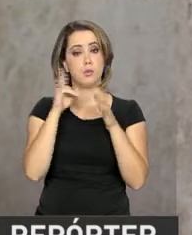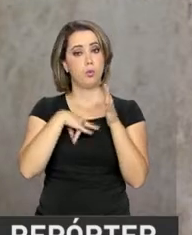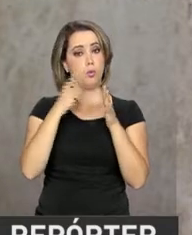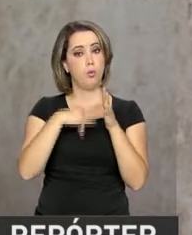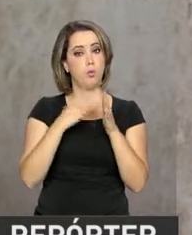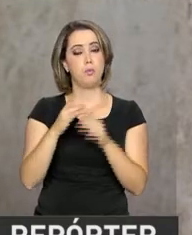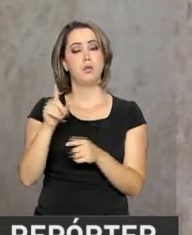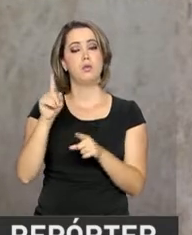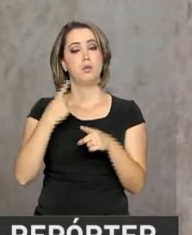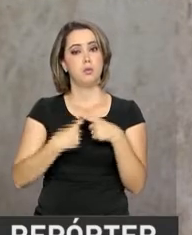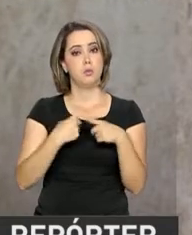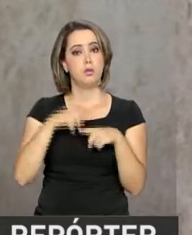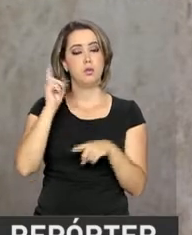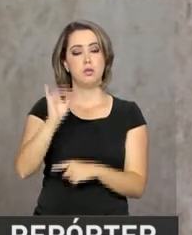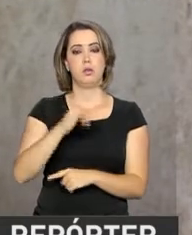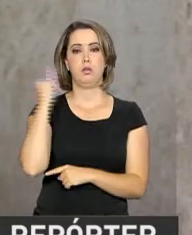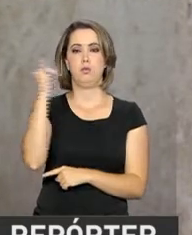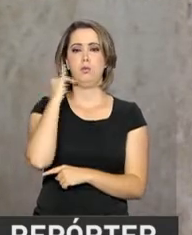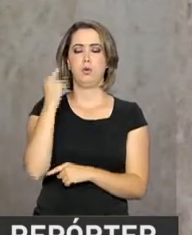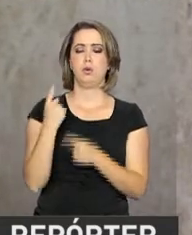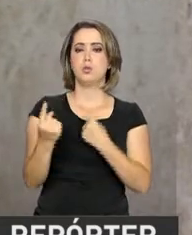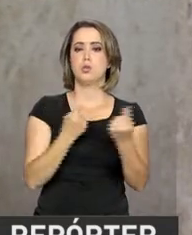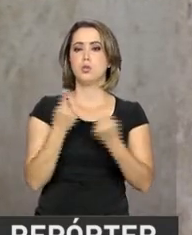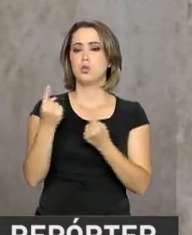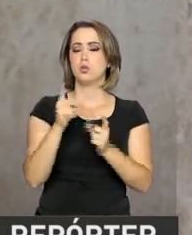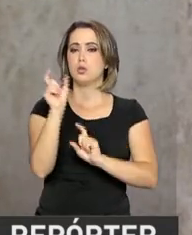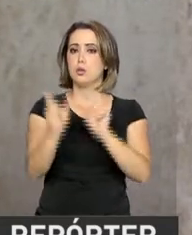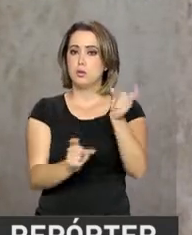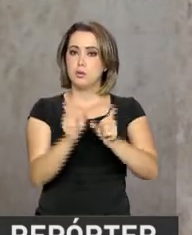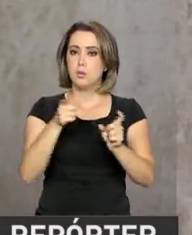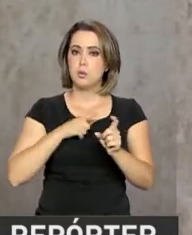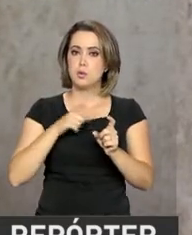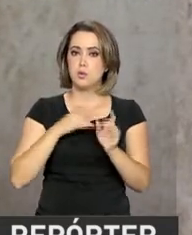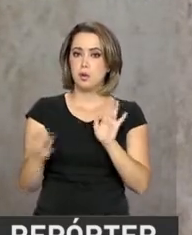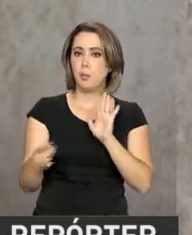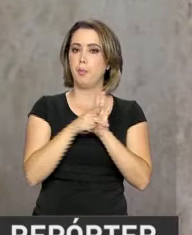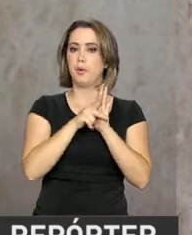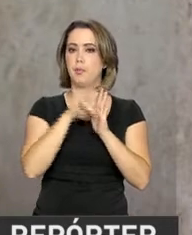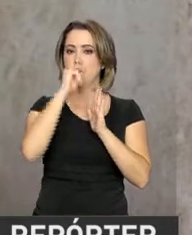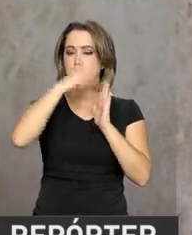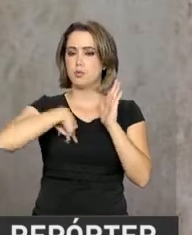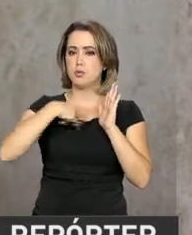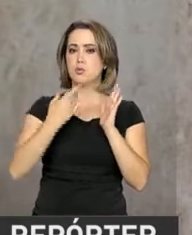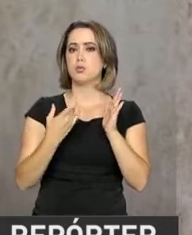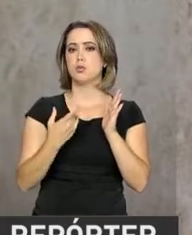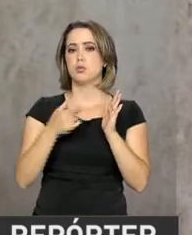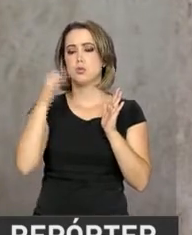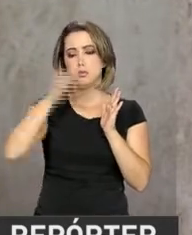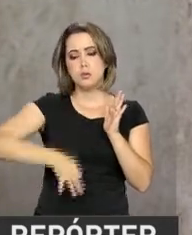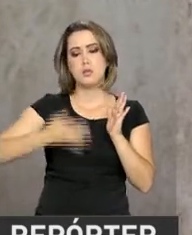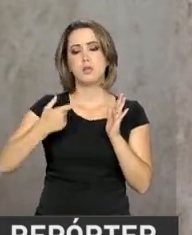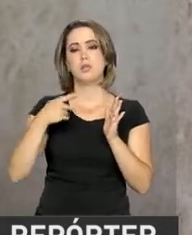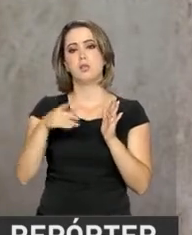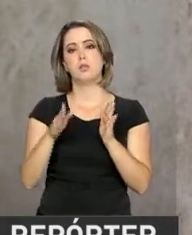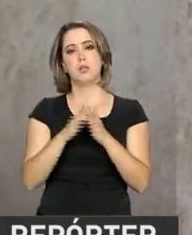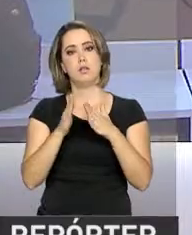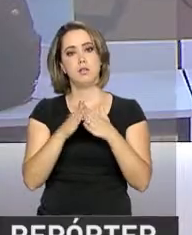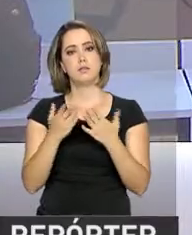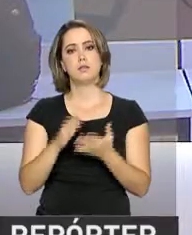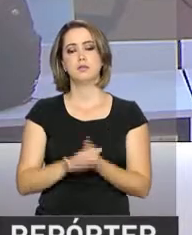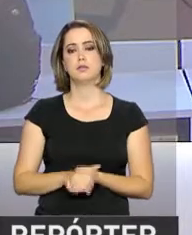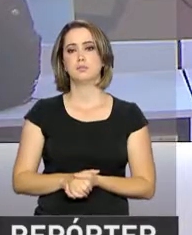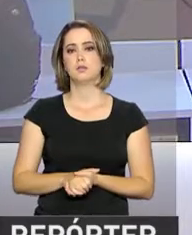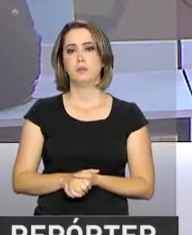a importância de cada pessoa terá a titularidade ea regularização o da terra em que está ocupando